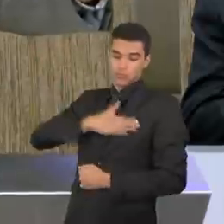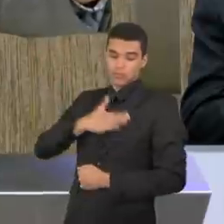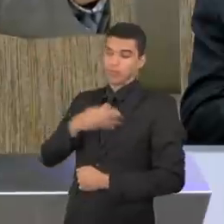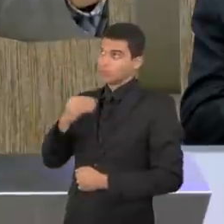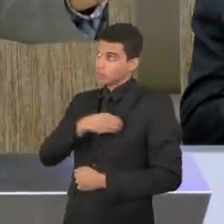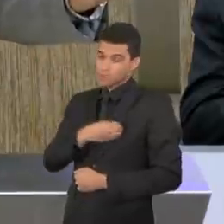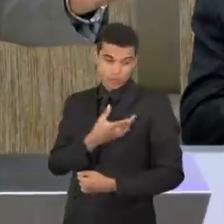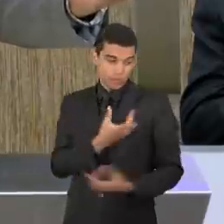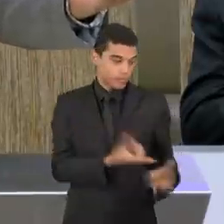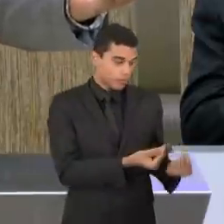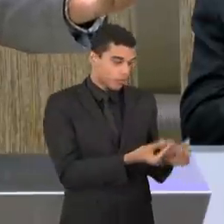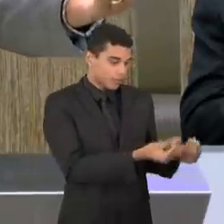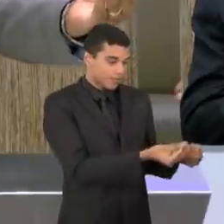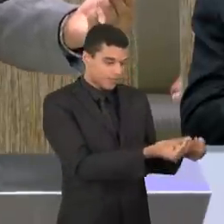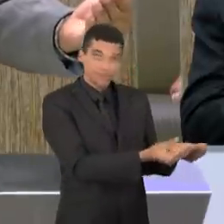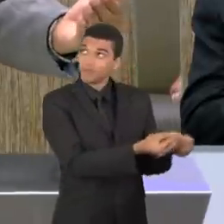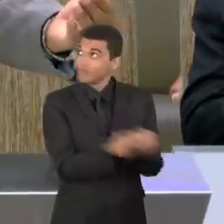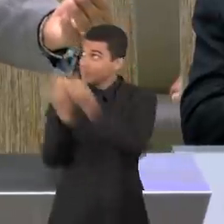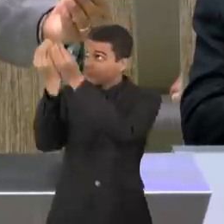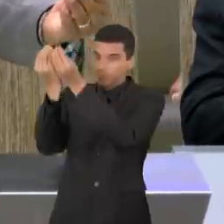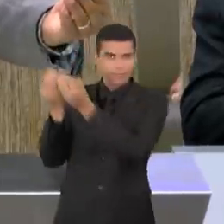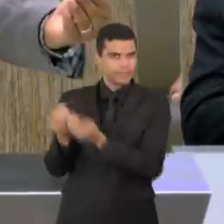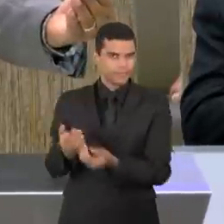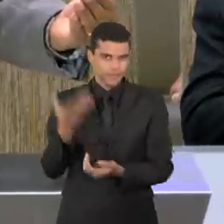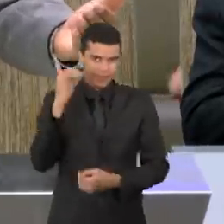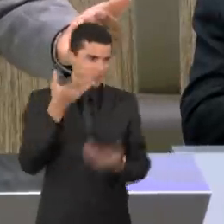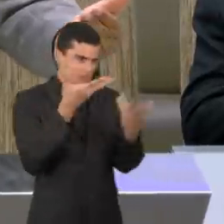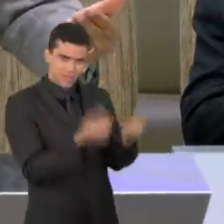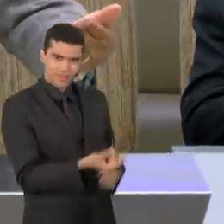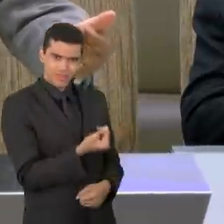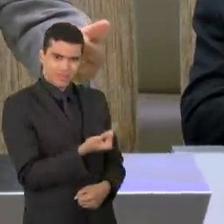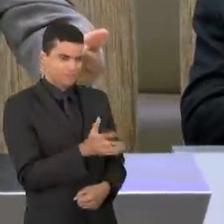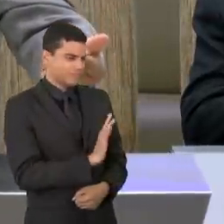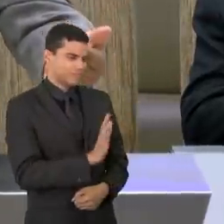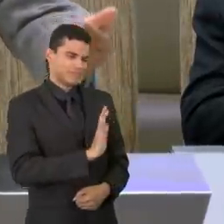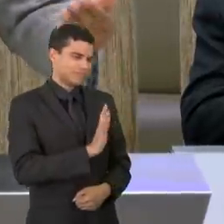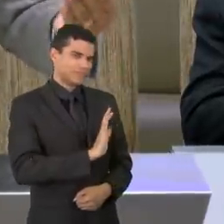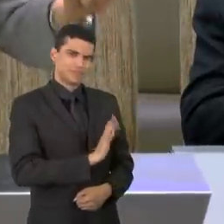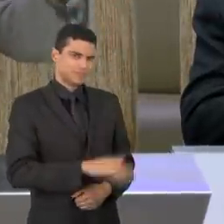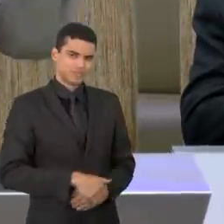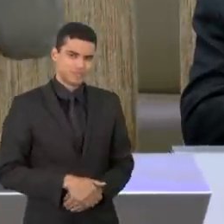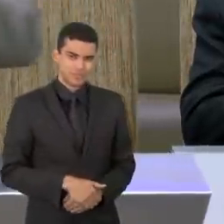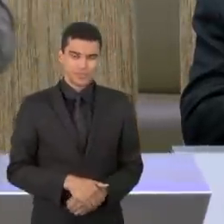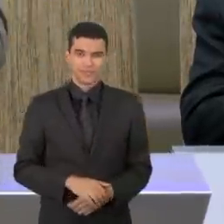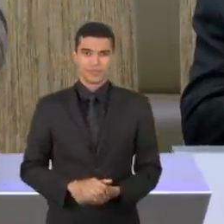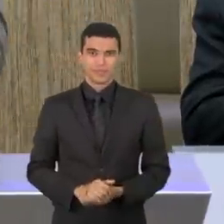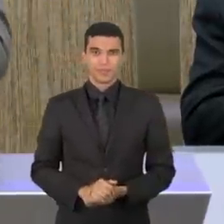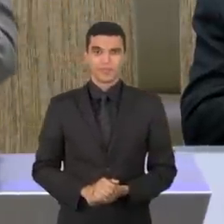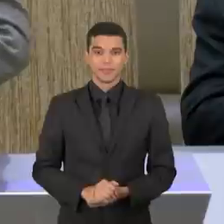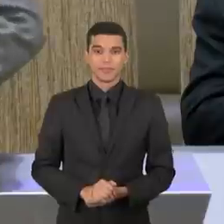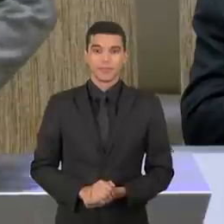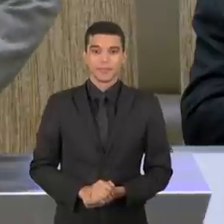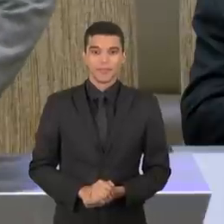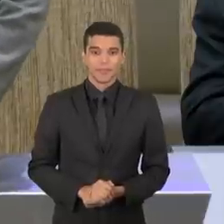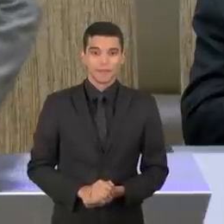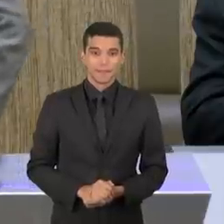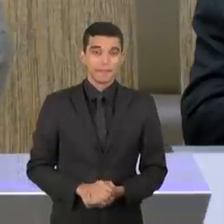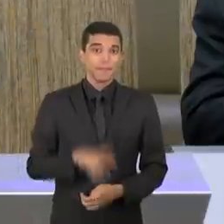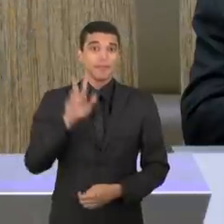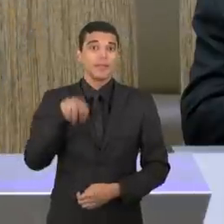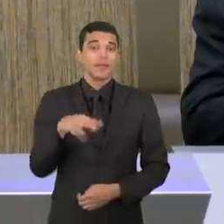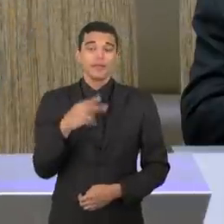que entrei no santuário foi que eu entendi. Irmãos, é aquela situação que alguém diz assim: Deus é como o